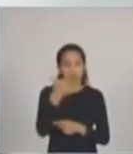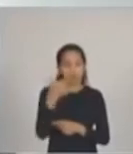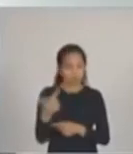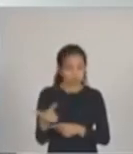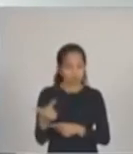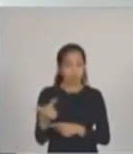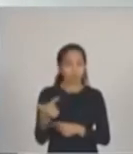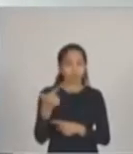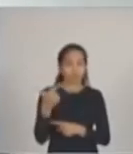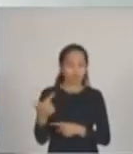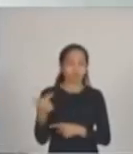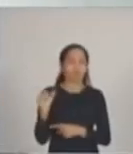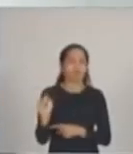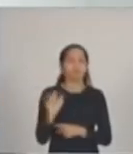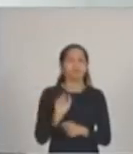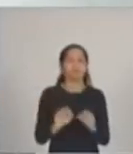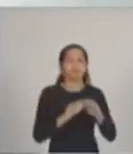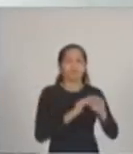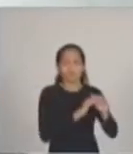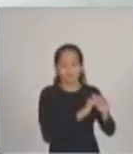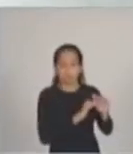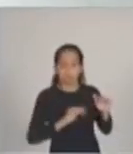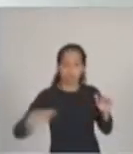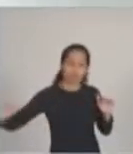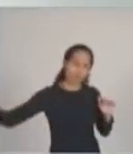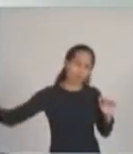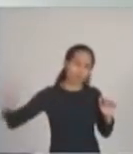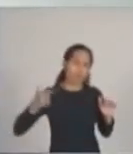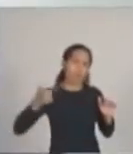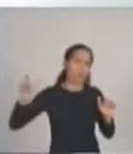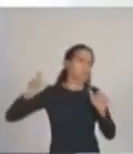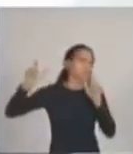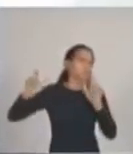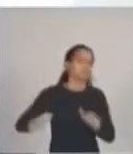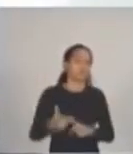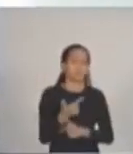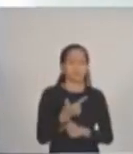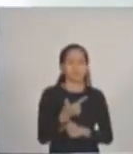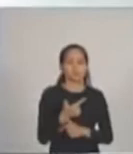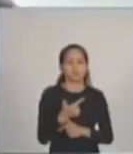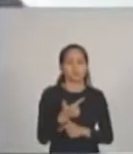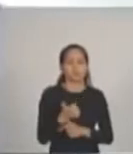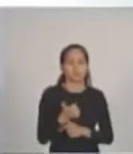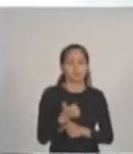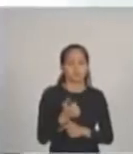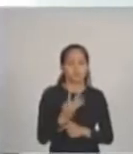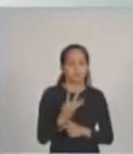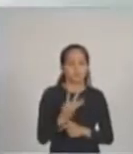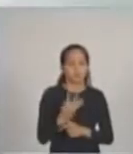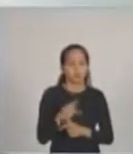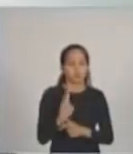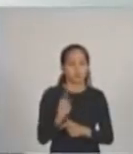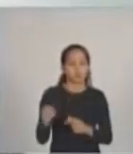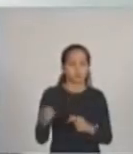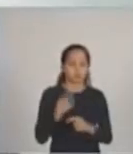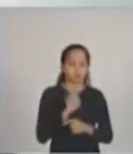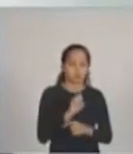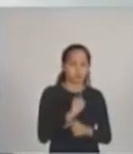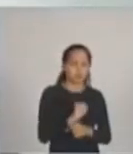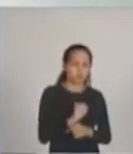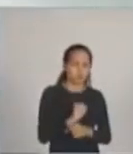para pavimentar o percurso com aproximadamente 14 quilômetros, partindo da